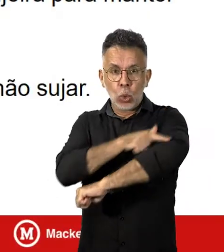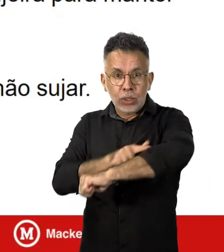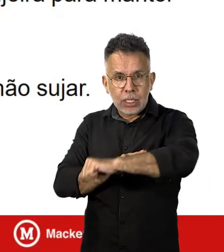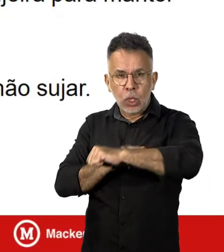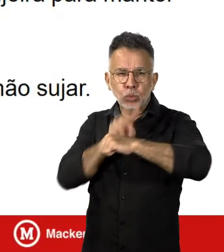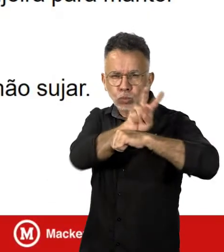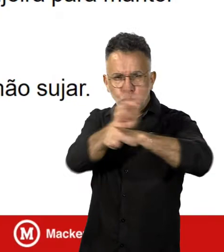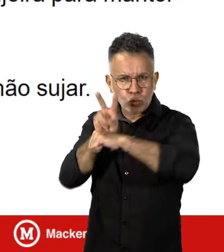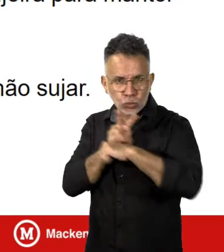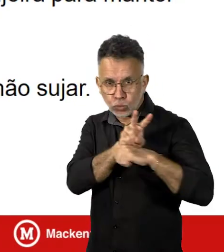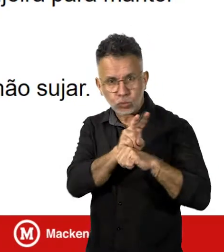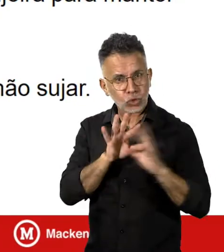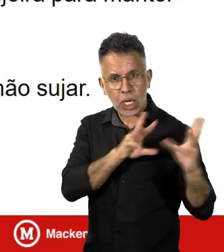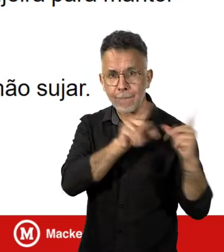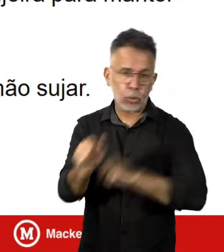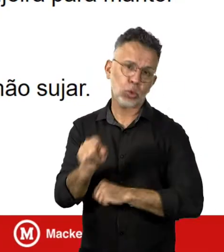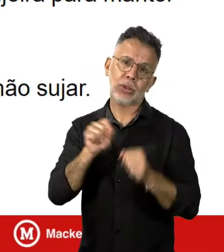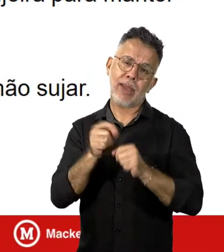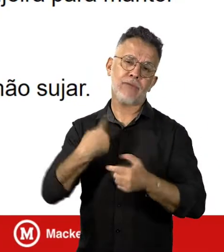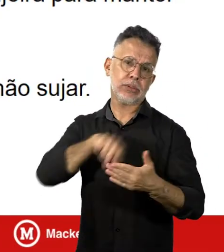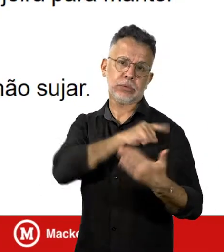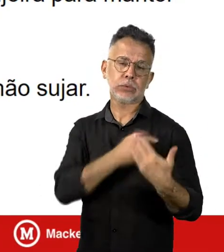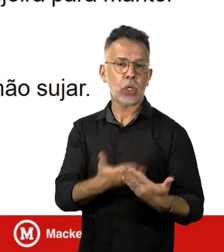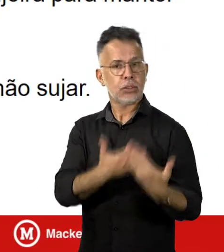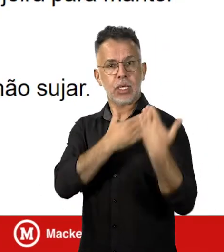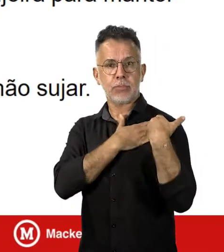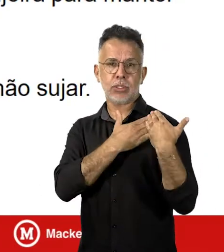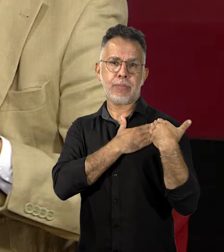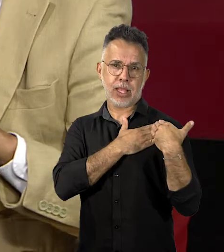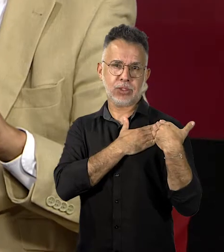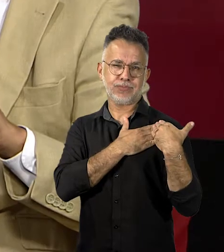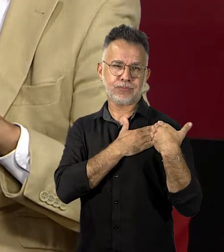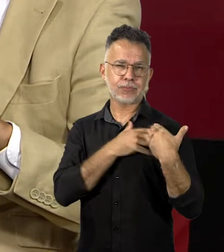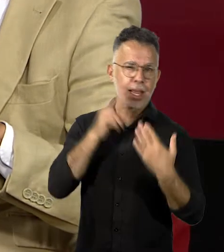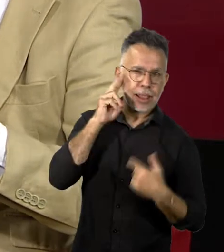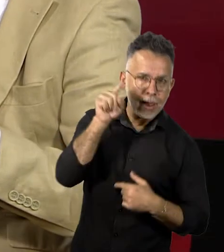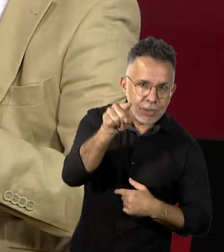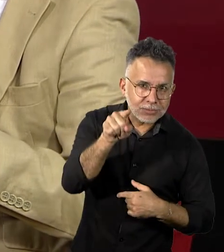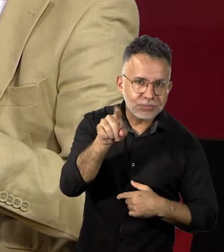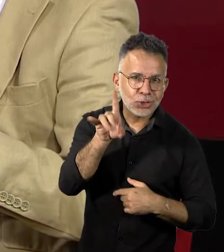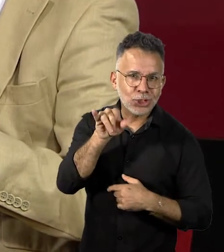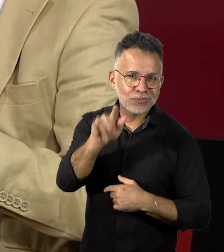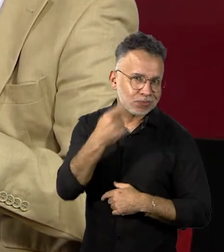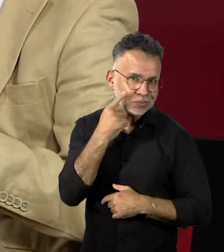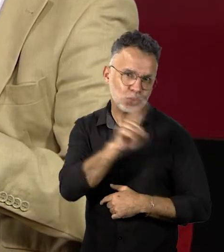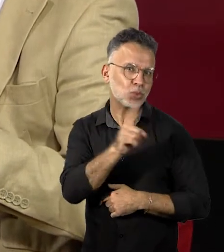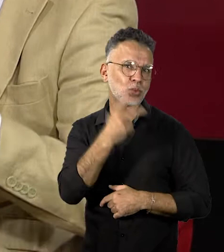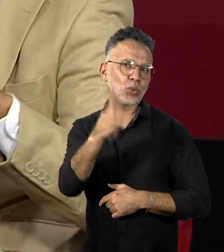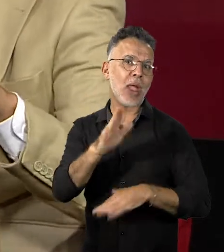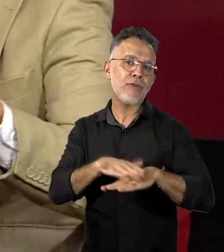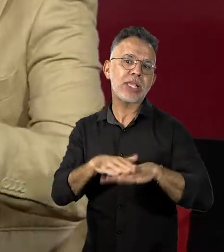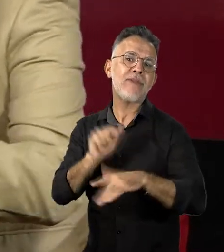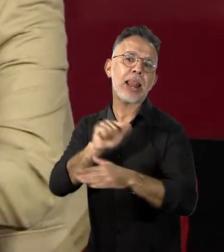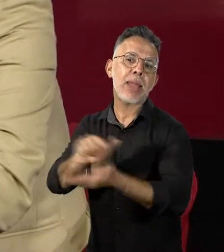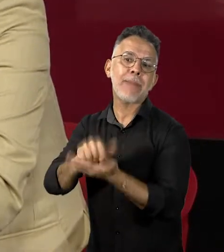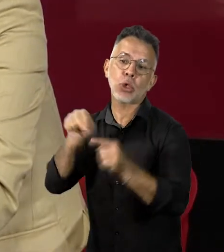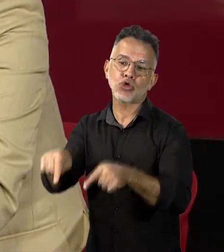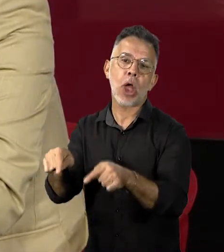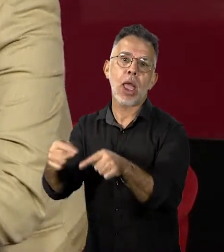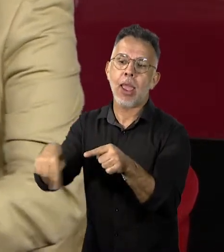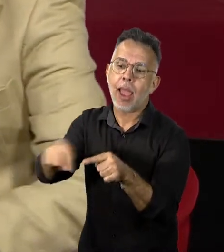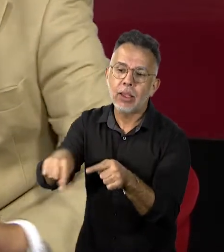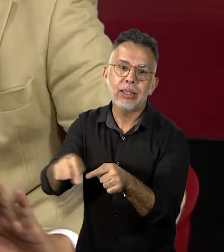Educação e zelo por tudo que é de nossa responsabilidade. Lembra ali, Diego? Não é, você não vai limpar só